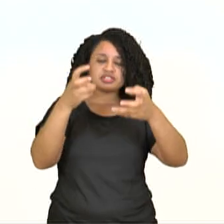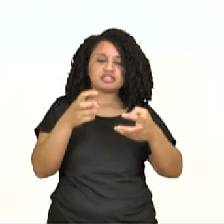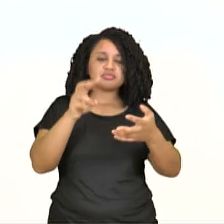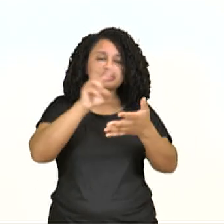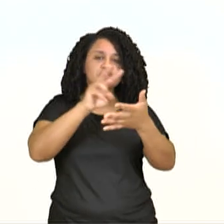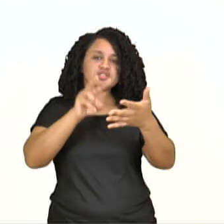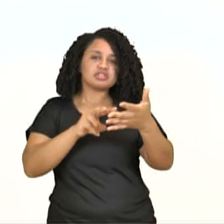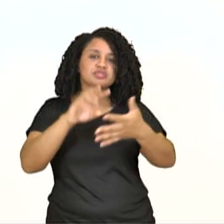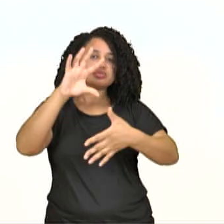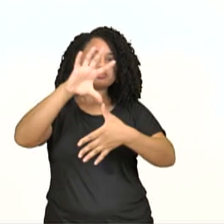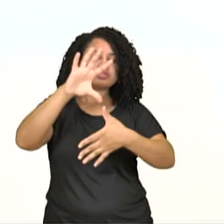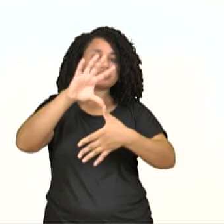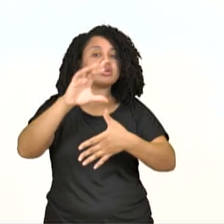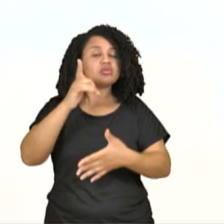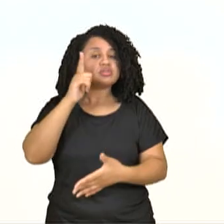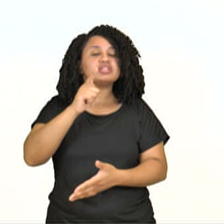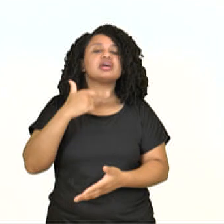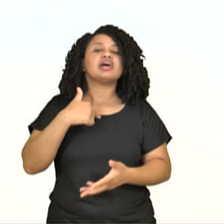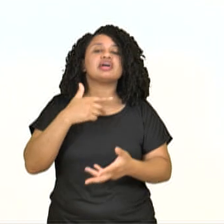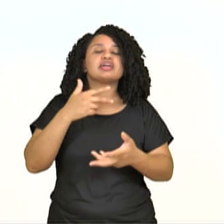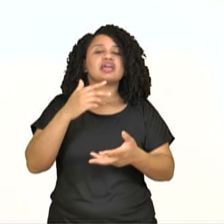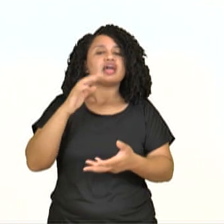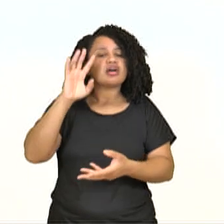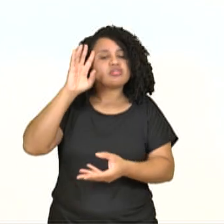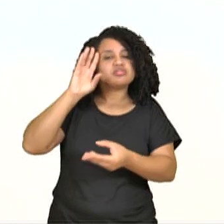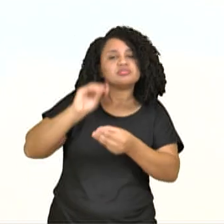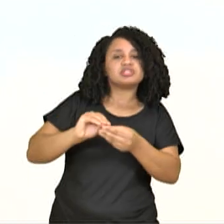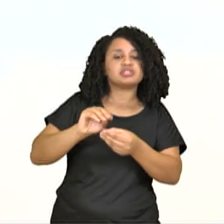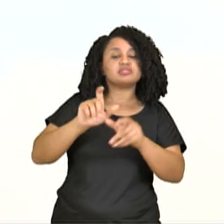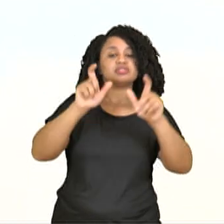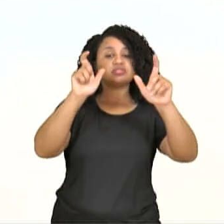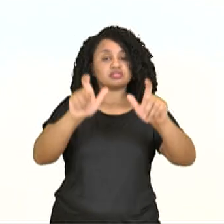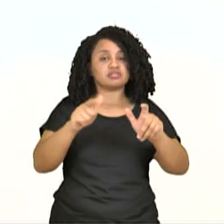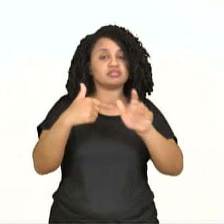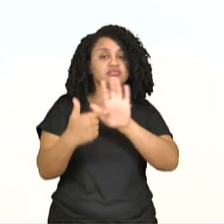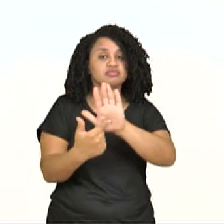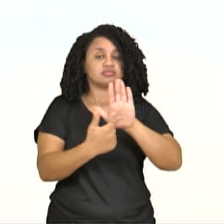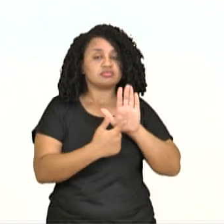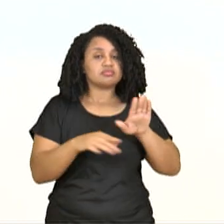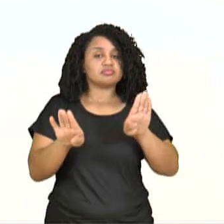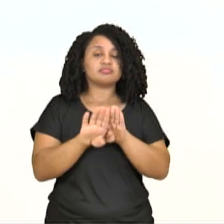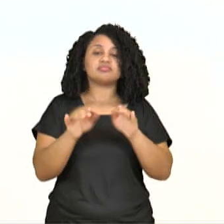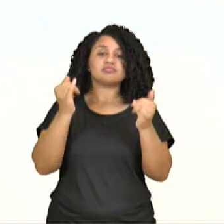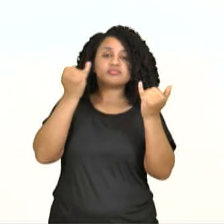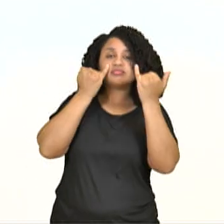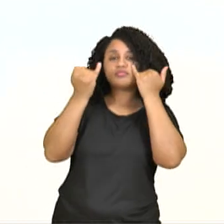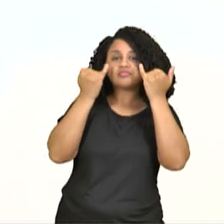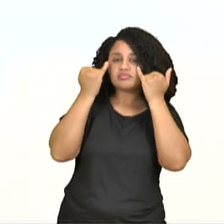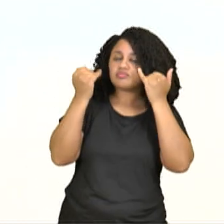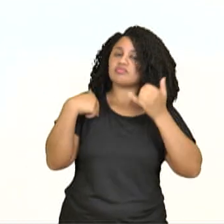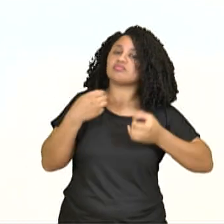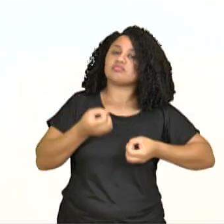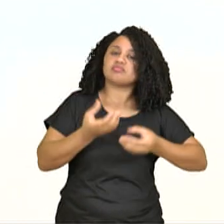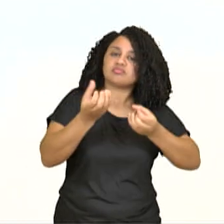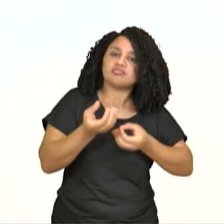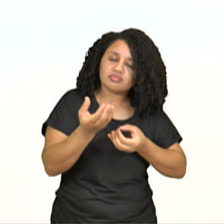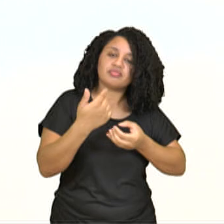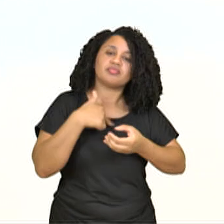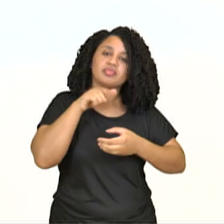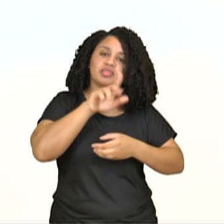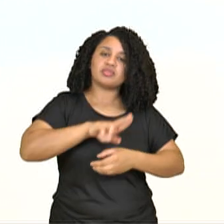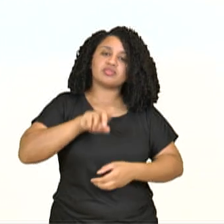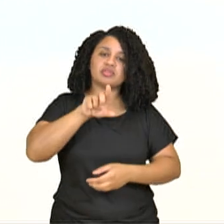uma real interpretação do local representado e das informações que pretendem ser evidenciadas com o